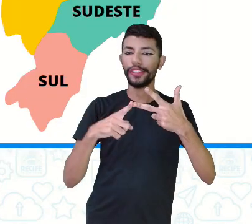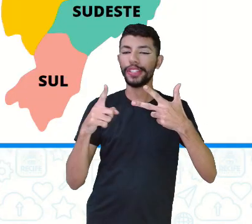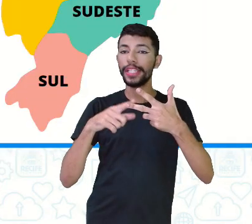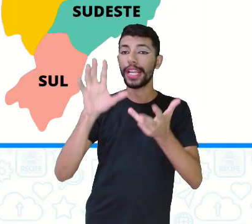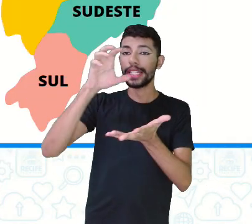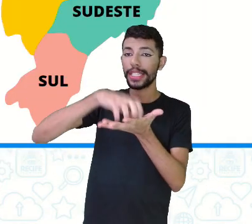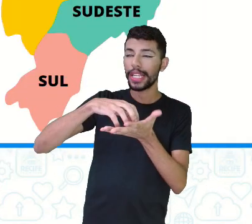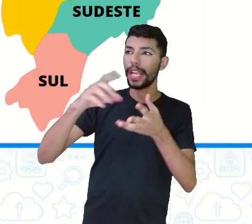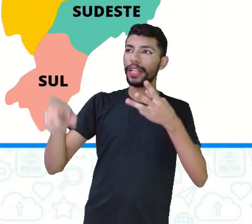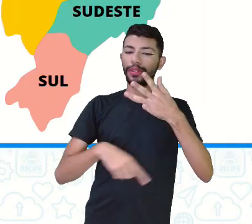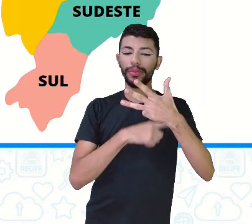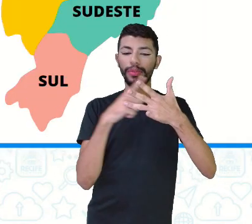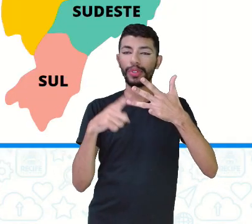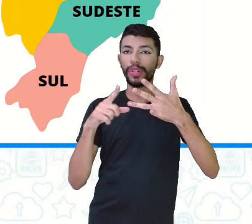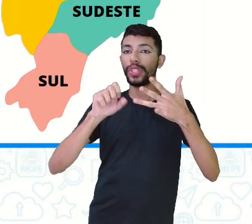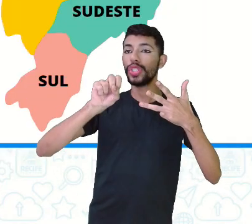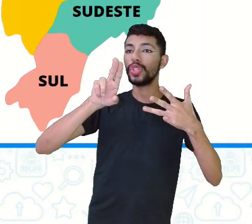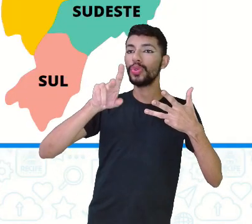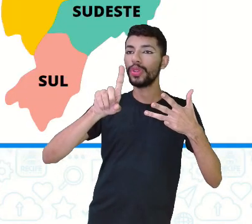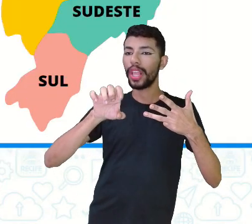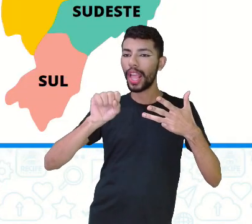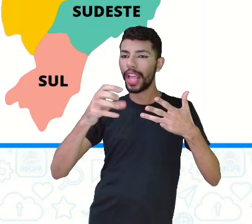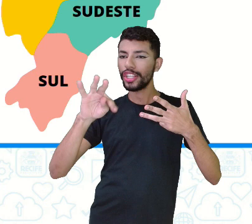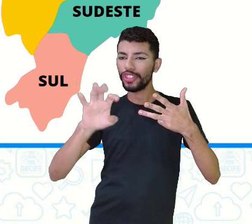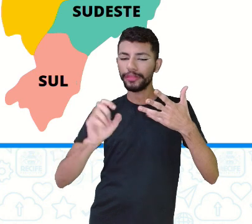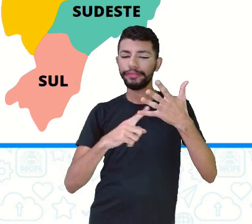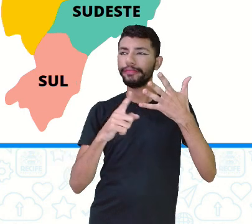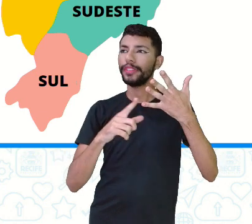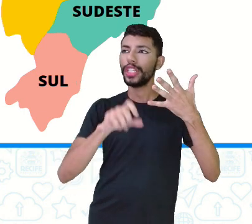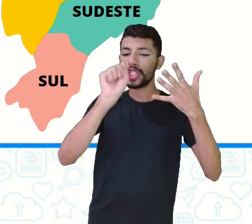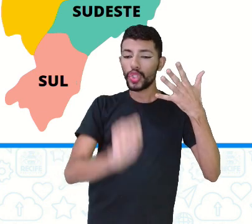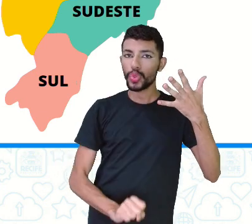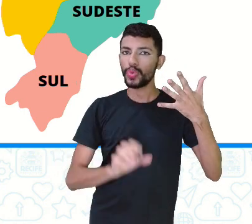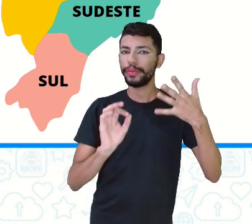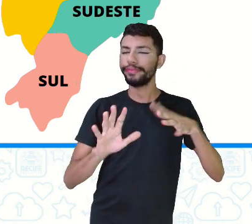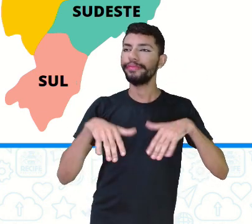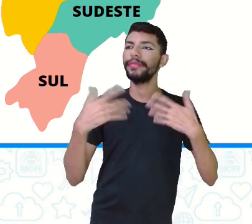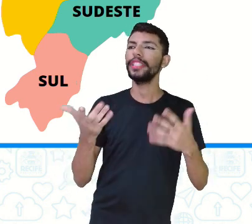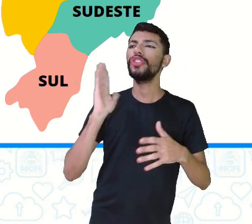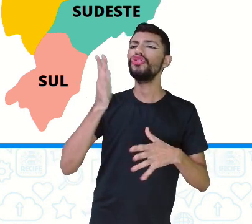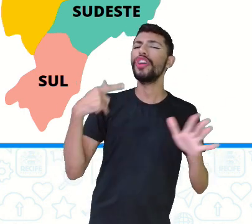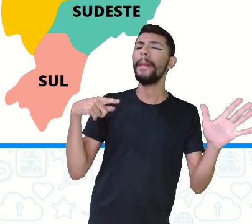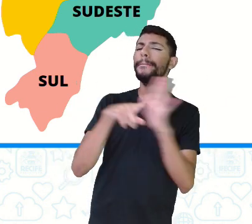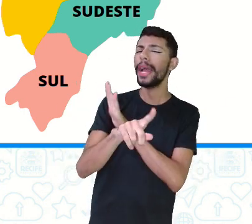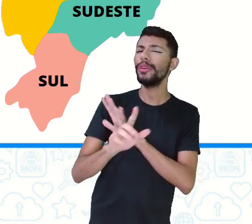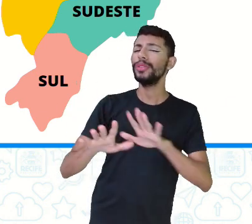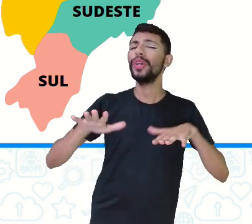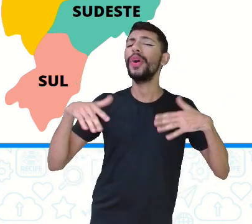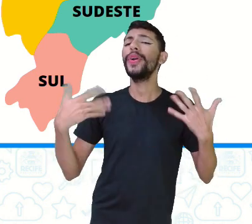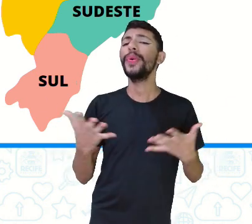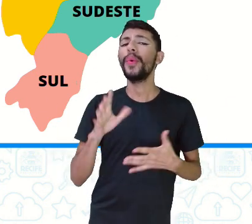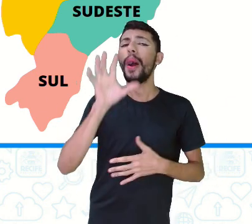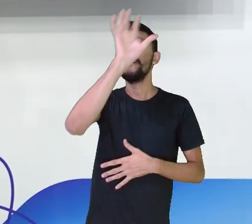5. Onde eu já vou fazendo uma pergunta. Em que região do